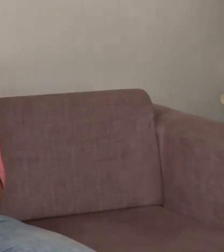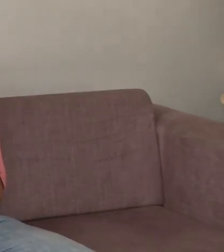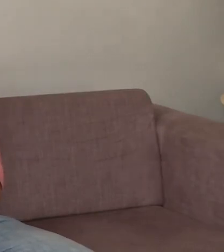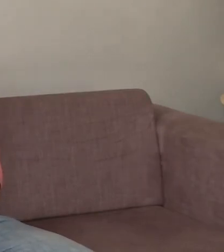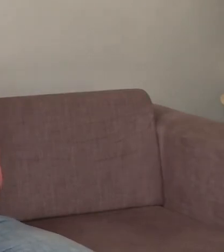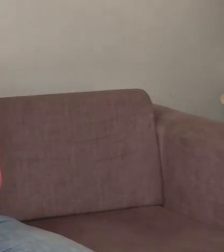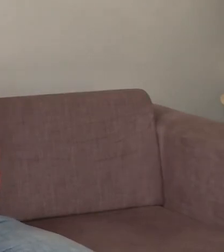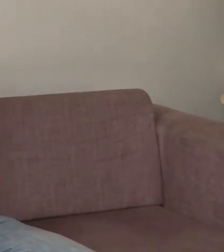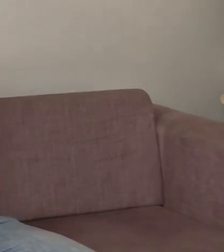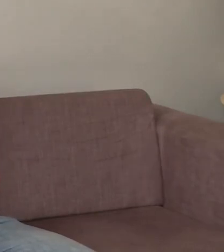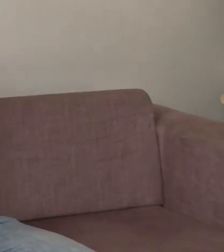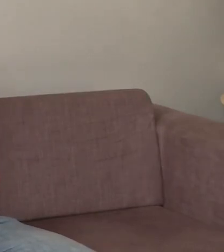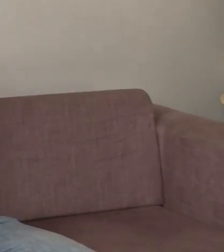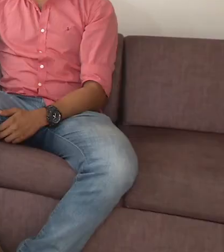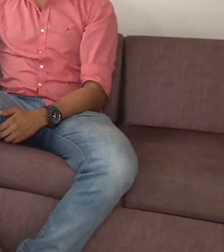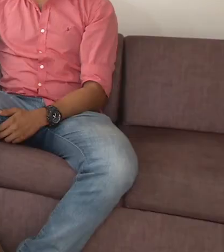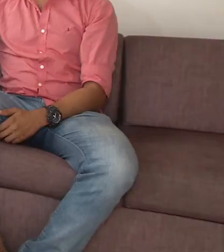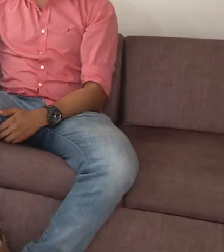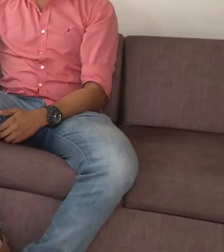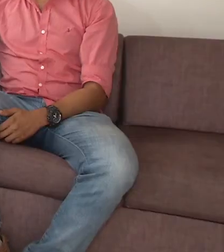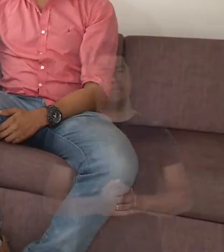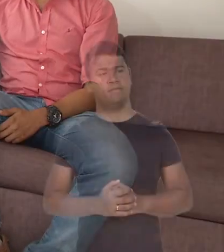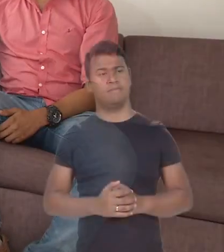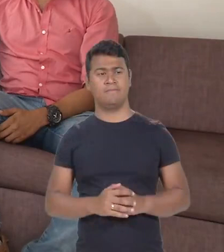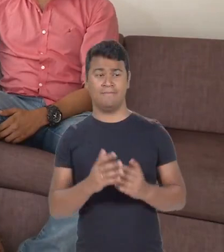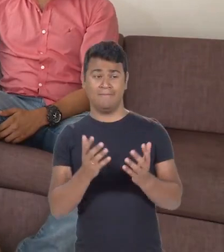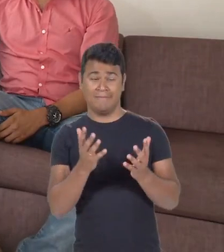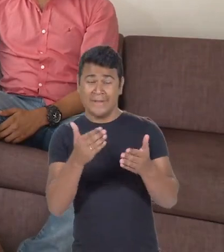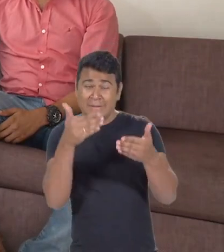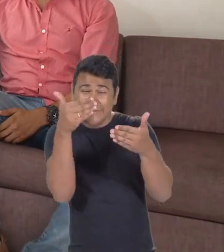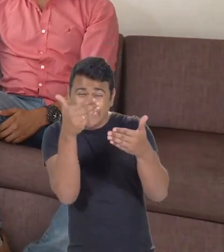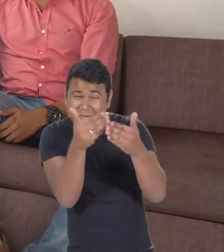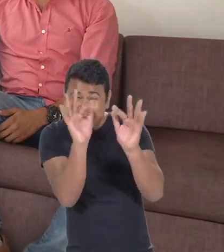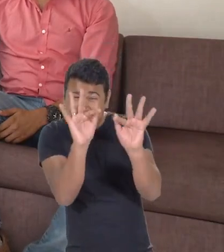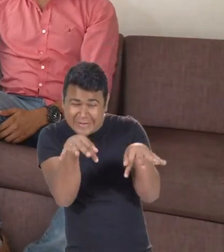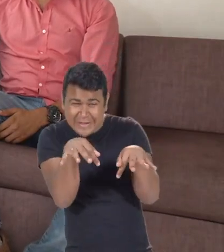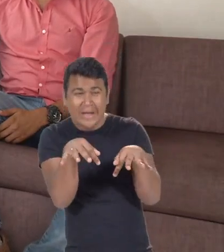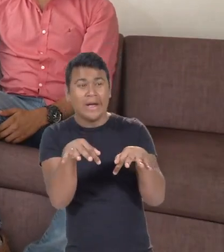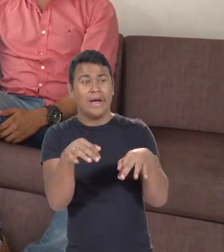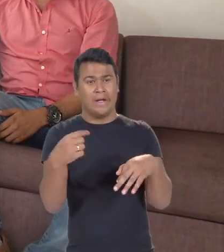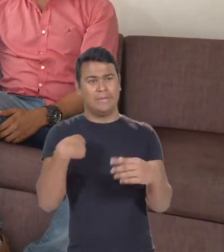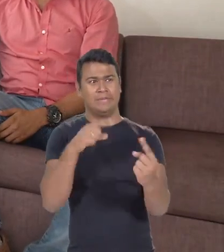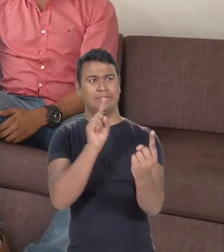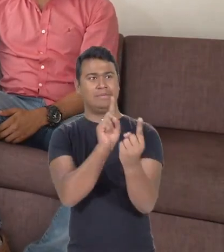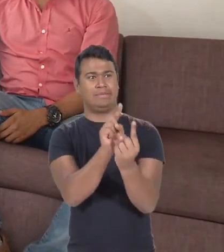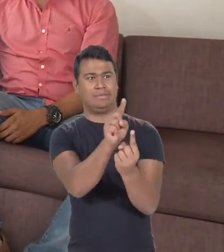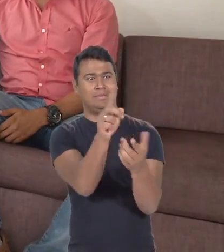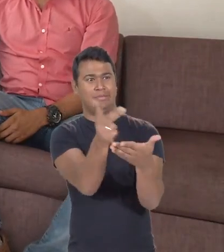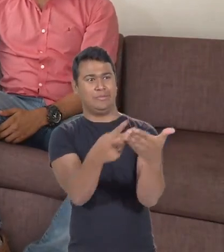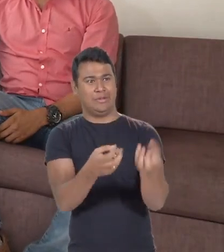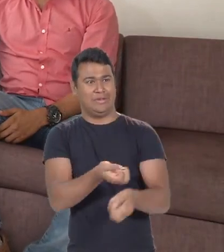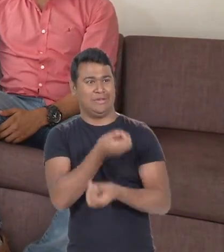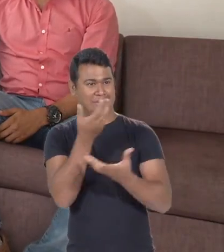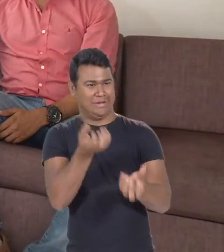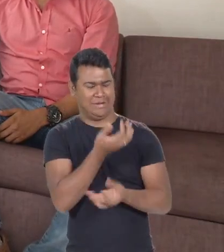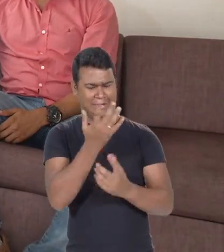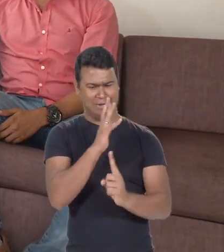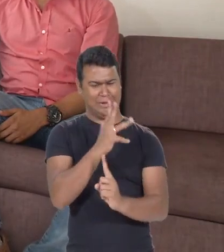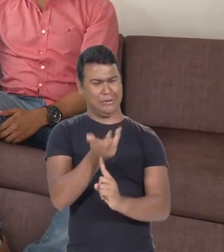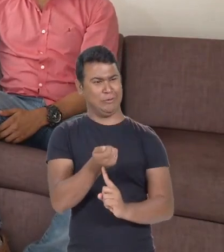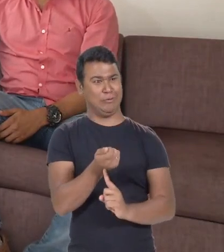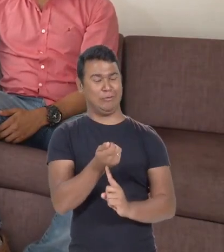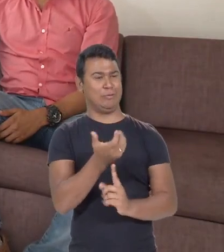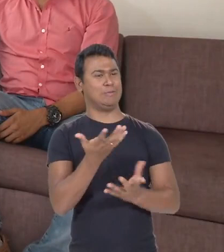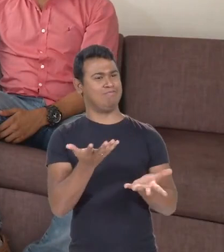artística. Acho que é isso que eu penso para o futuro. A gente já está encerrando e como eu estou diante de um poeta, né, se aprecia demais a arte,